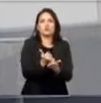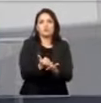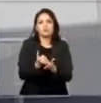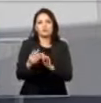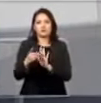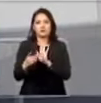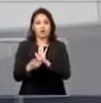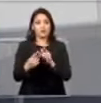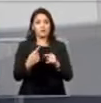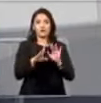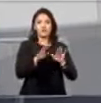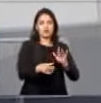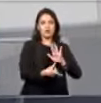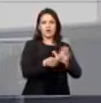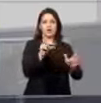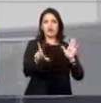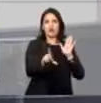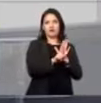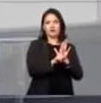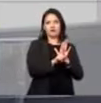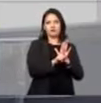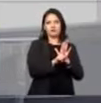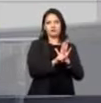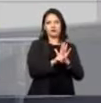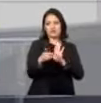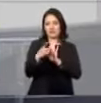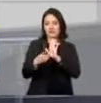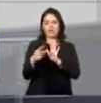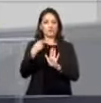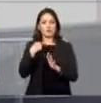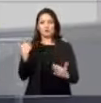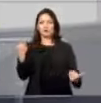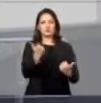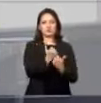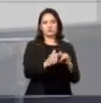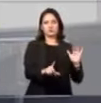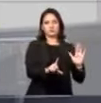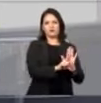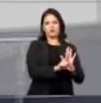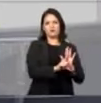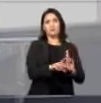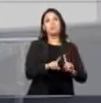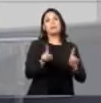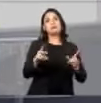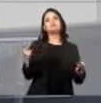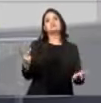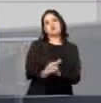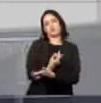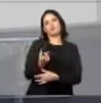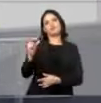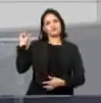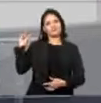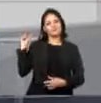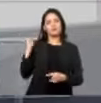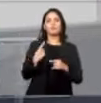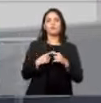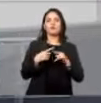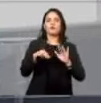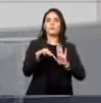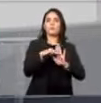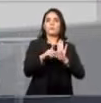lei. E isso aconteceu, porque essa medida provisória